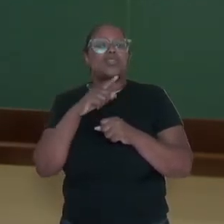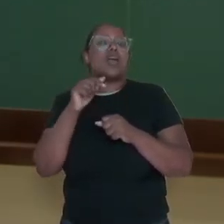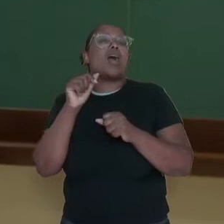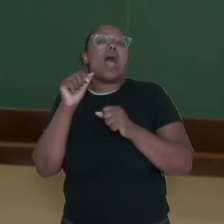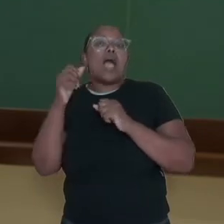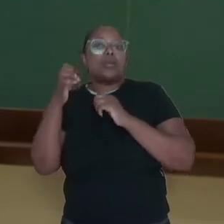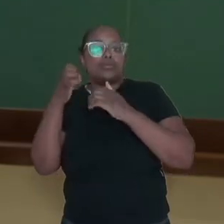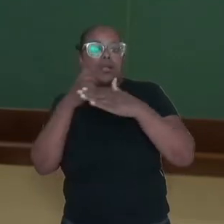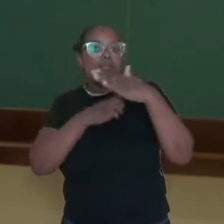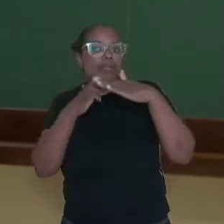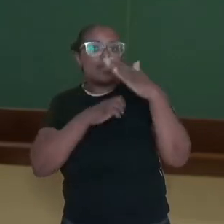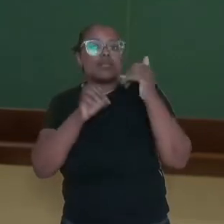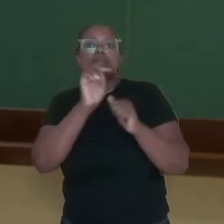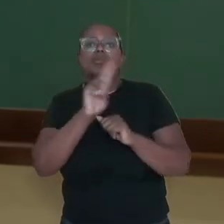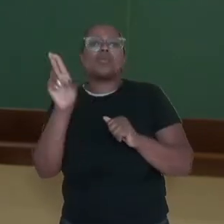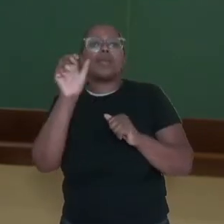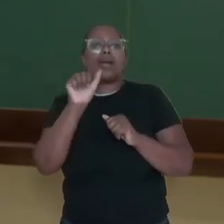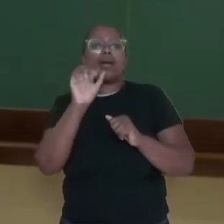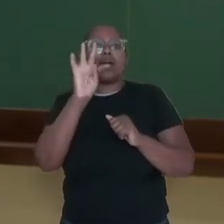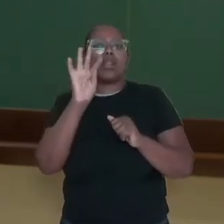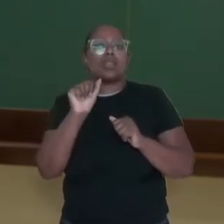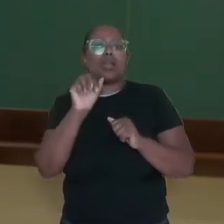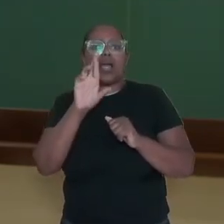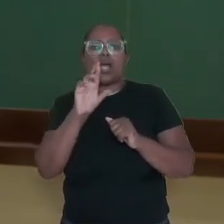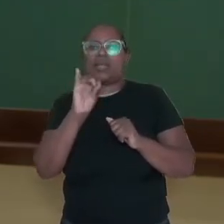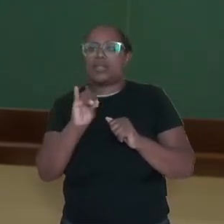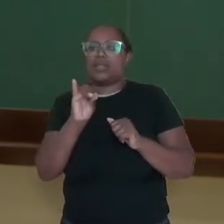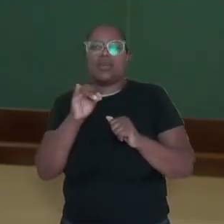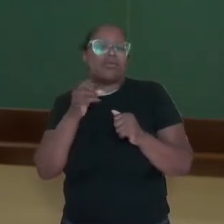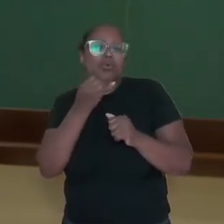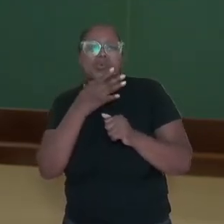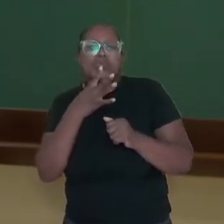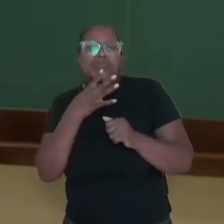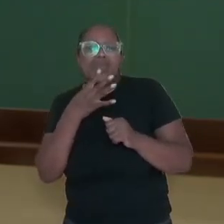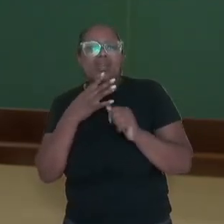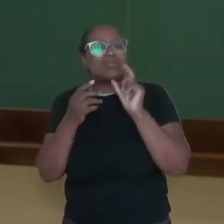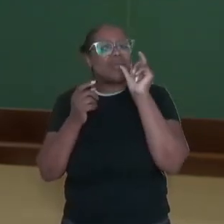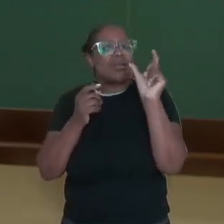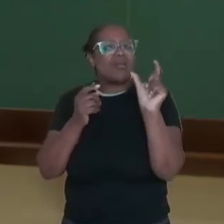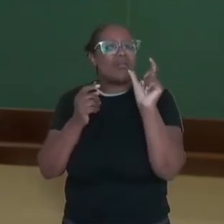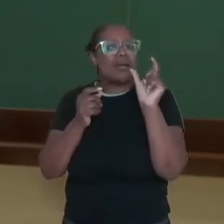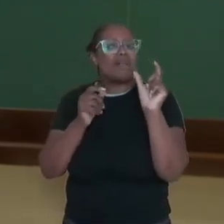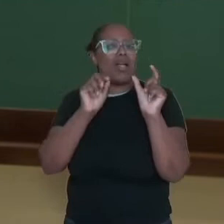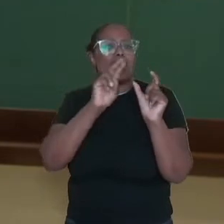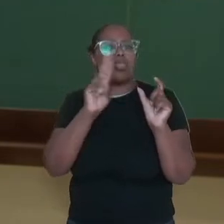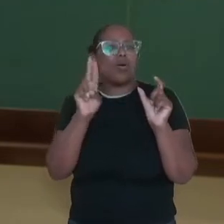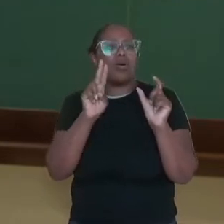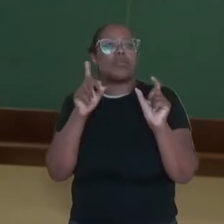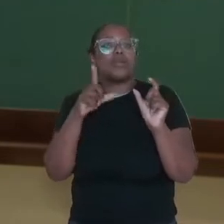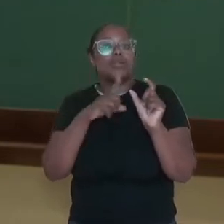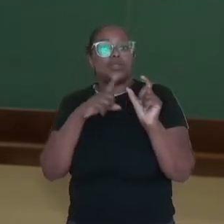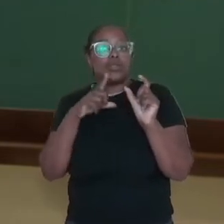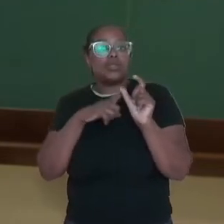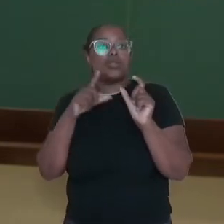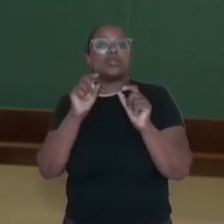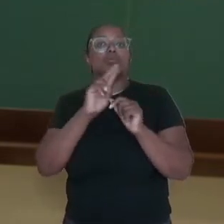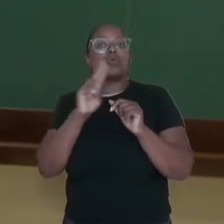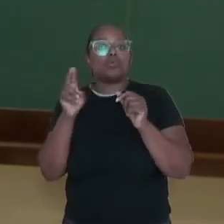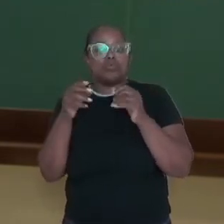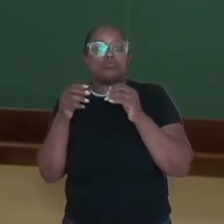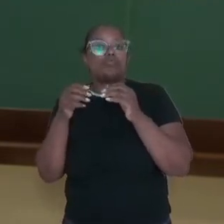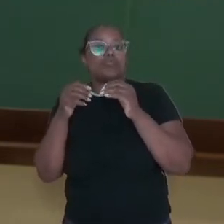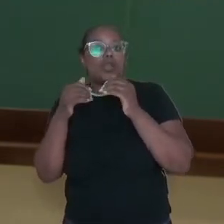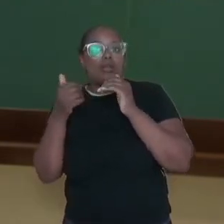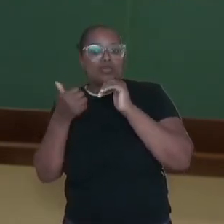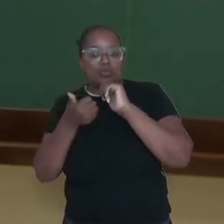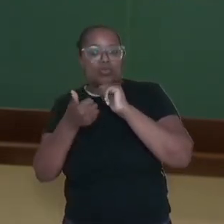o primeiro videogame portátil que pôde ser levado para casa, organizaria o Space Invaders